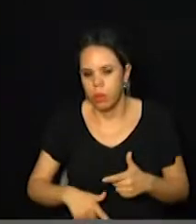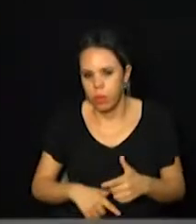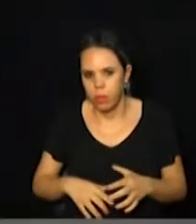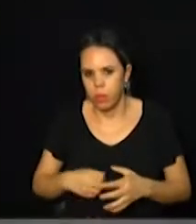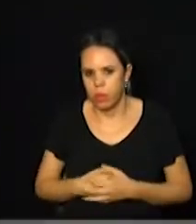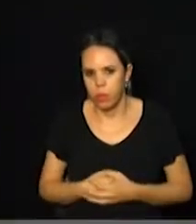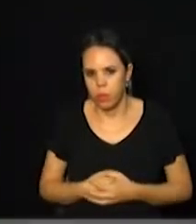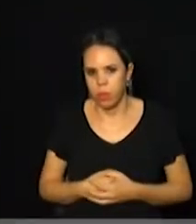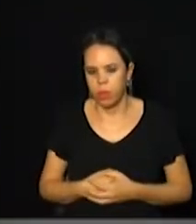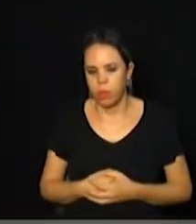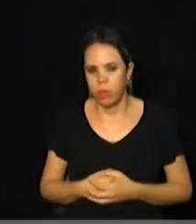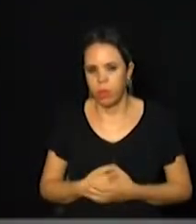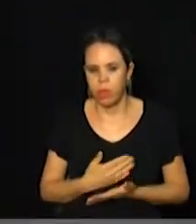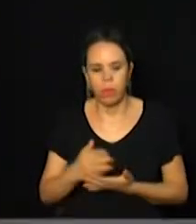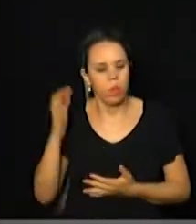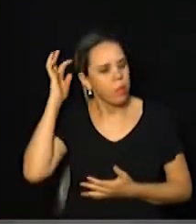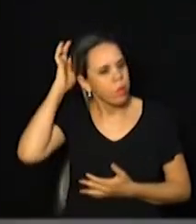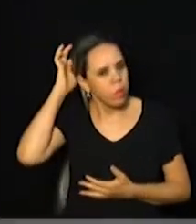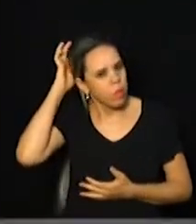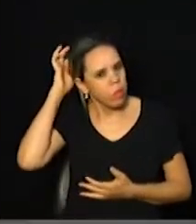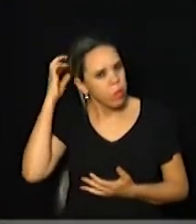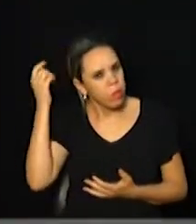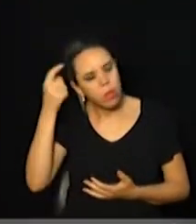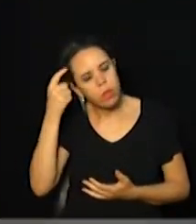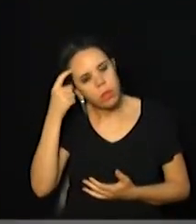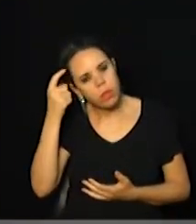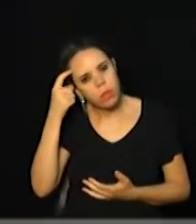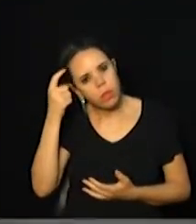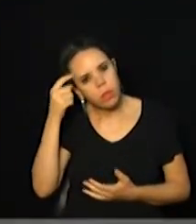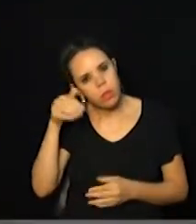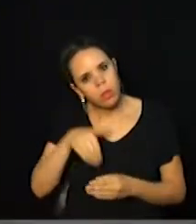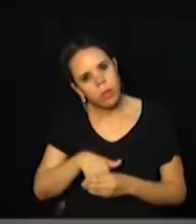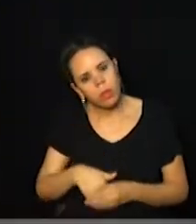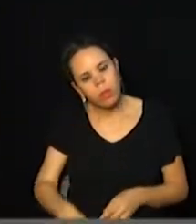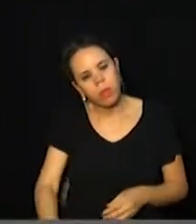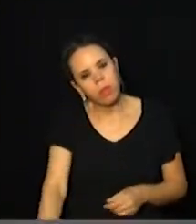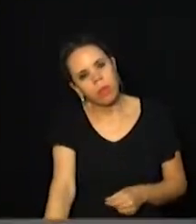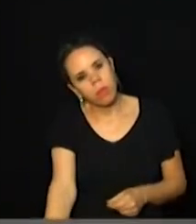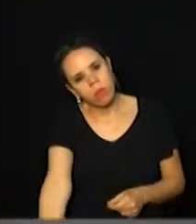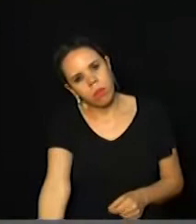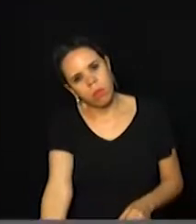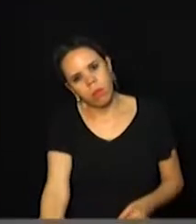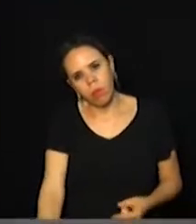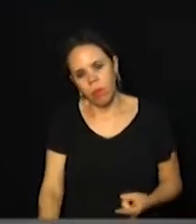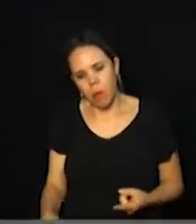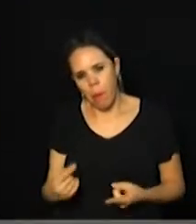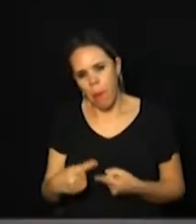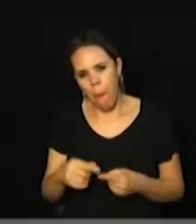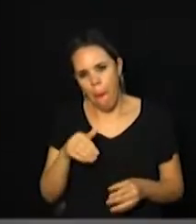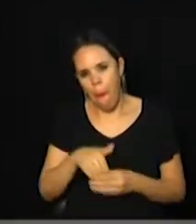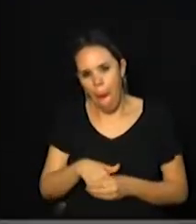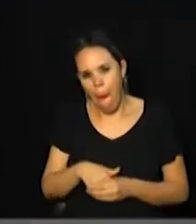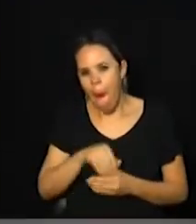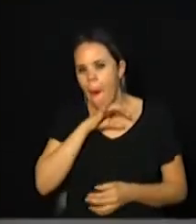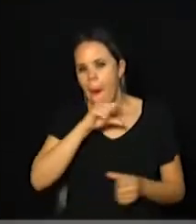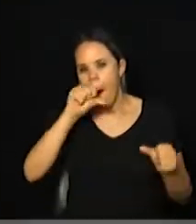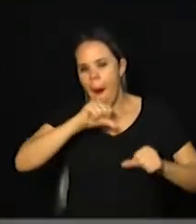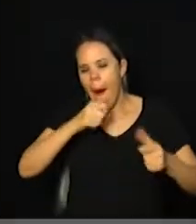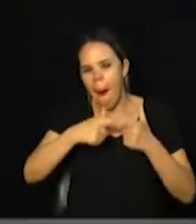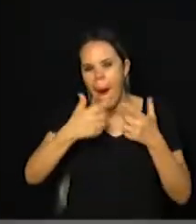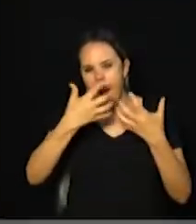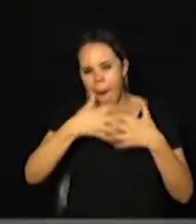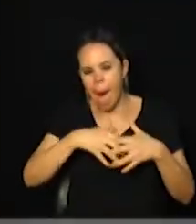e aí nós temos que começar também a pensar no nosso voto é porque voto vota mal traz